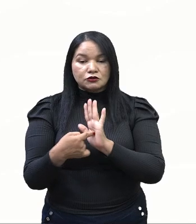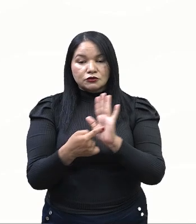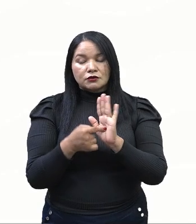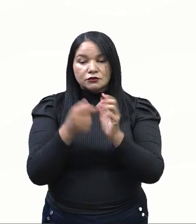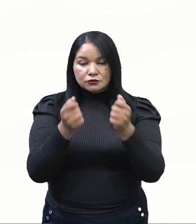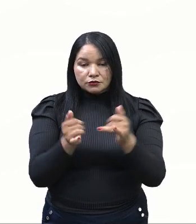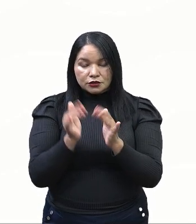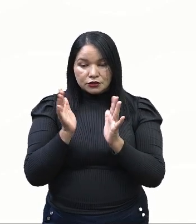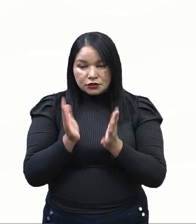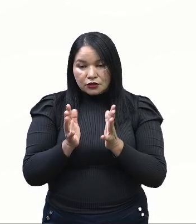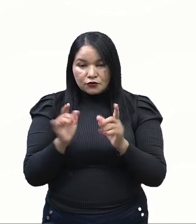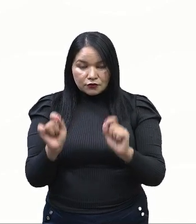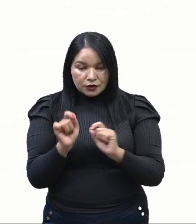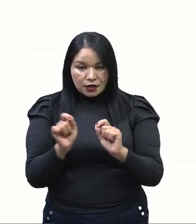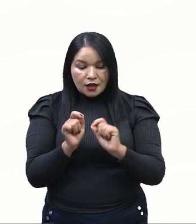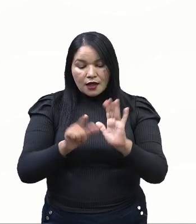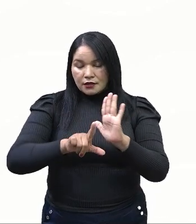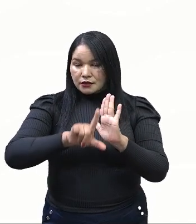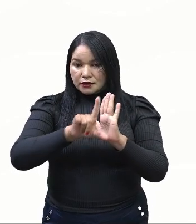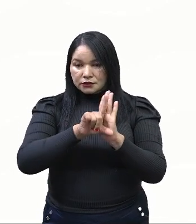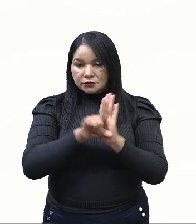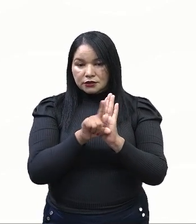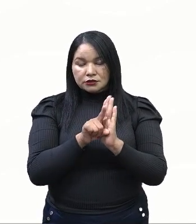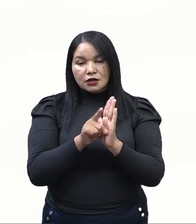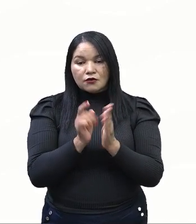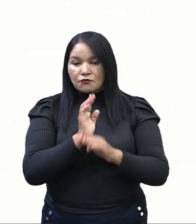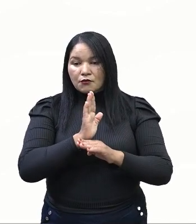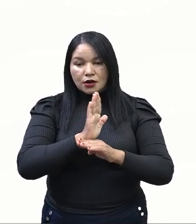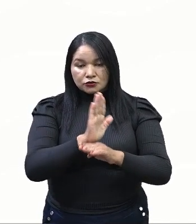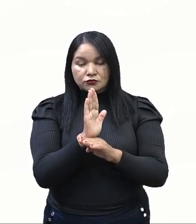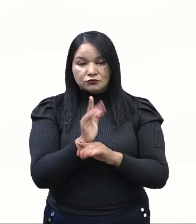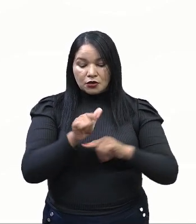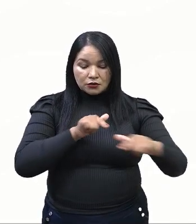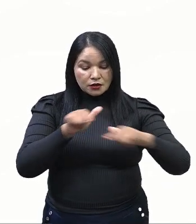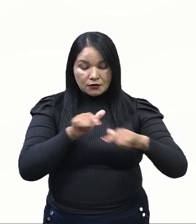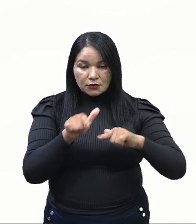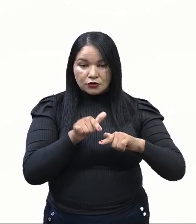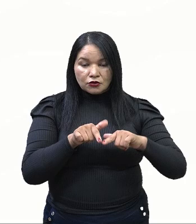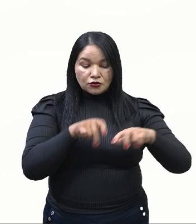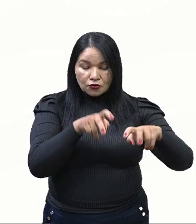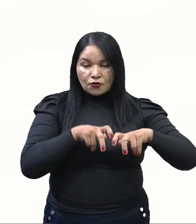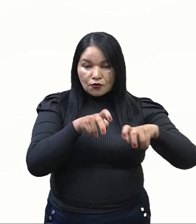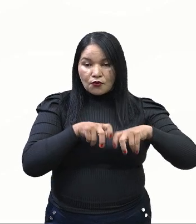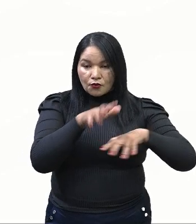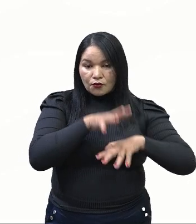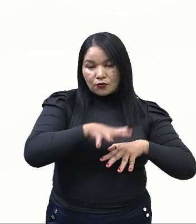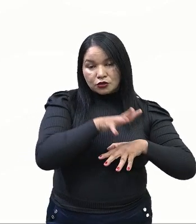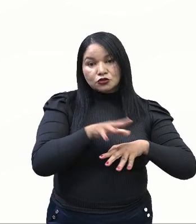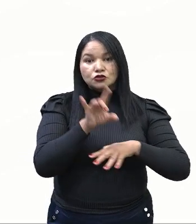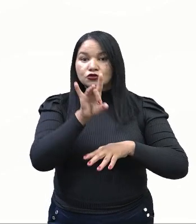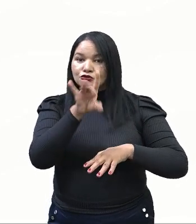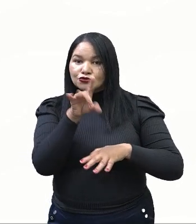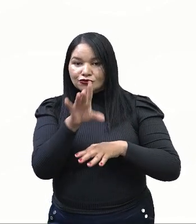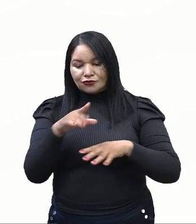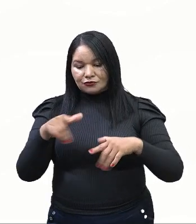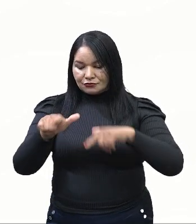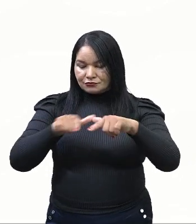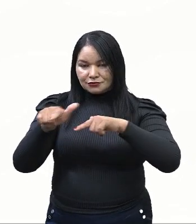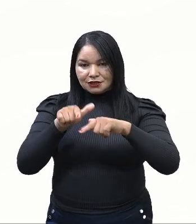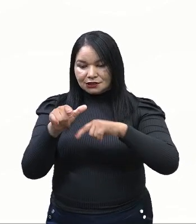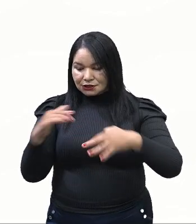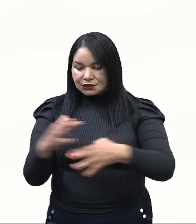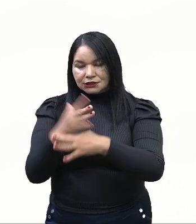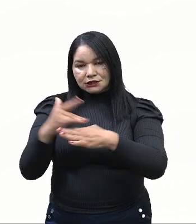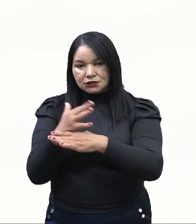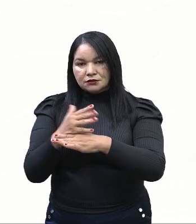uma legislação que não vai contemplar o trabalhador rural, apenas os trabalhadores urbanos. E lembrando que